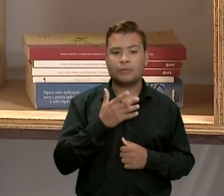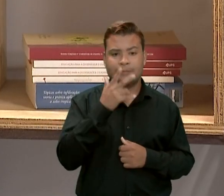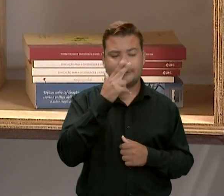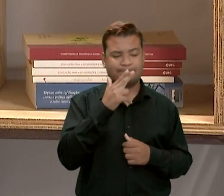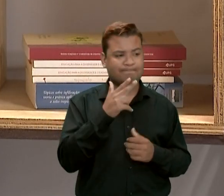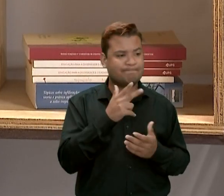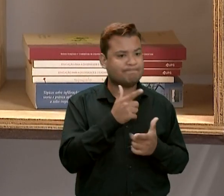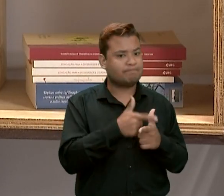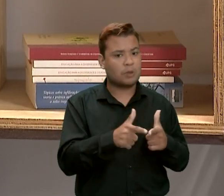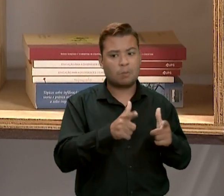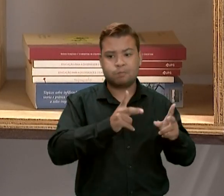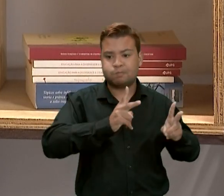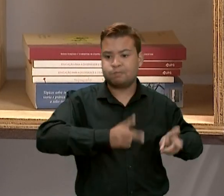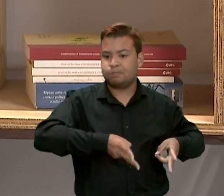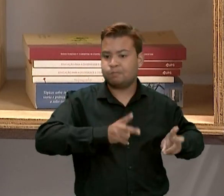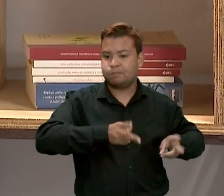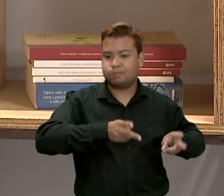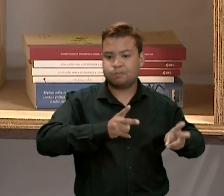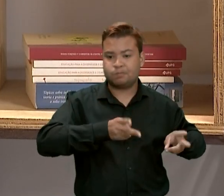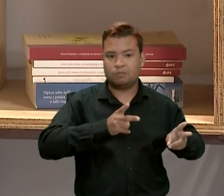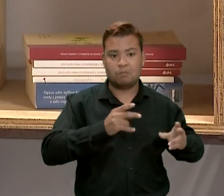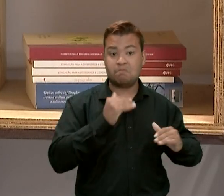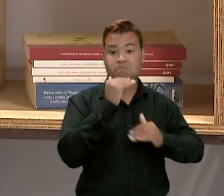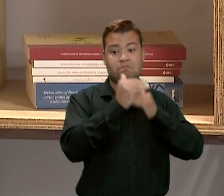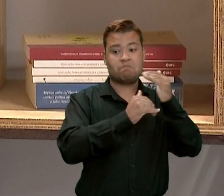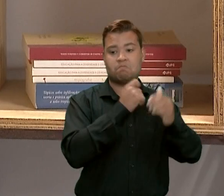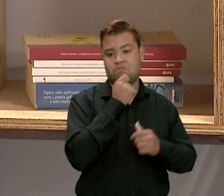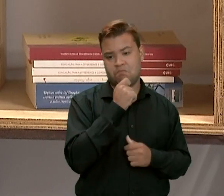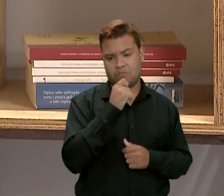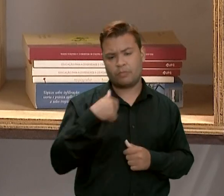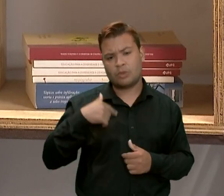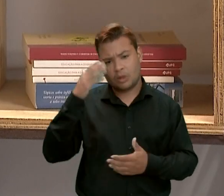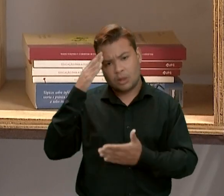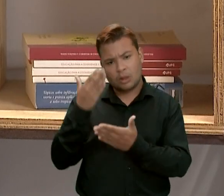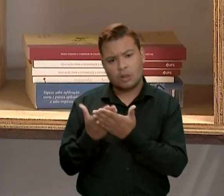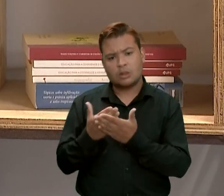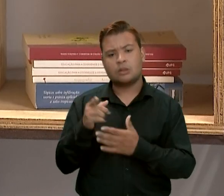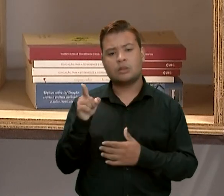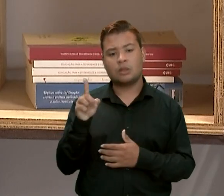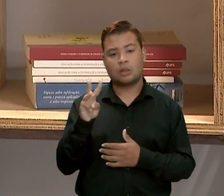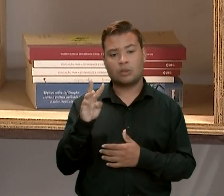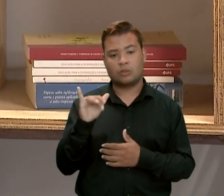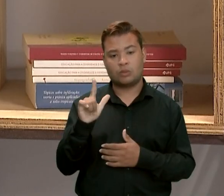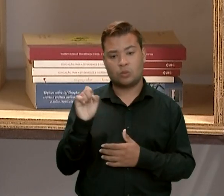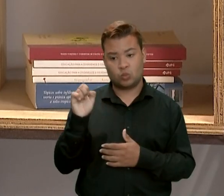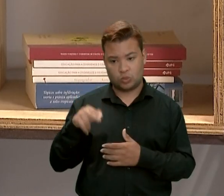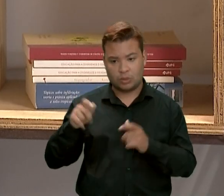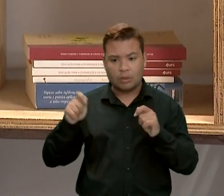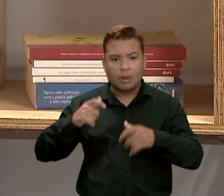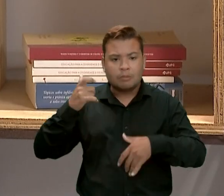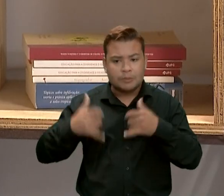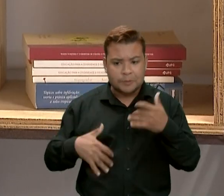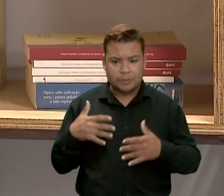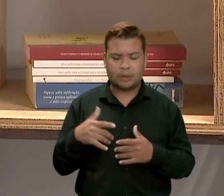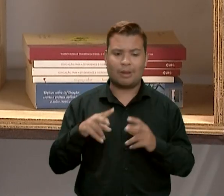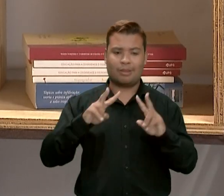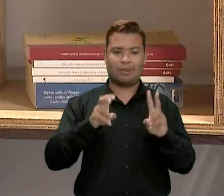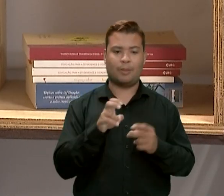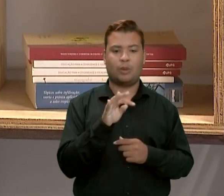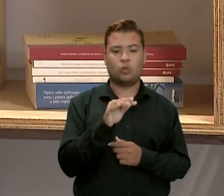né? Eu acho que o Wilson pode falar muito melhor do que eu sobre a tutela, mas eu acho que a tutela indígena é